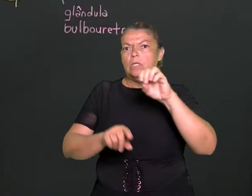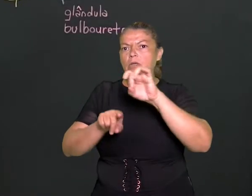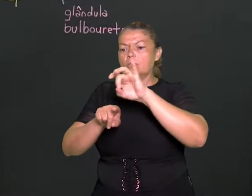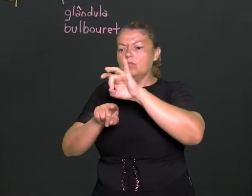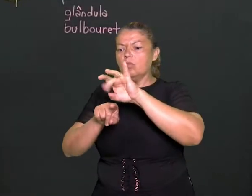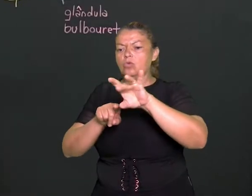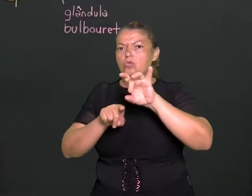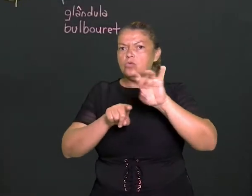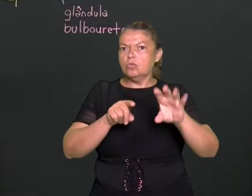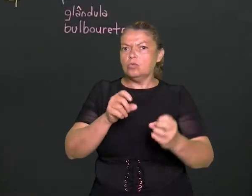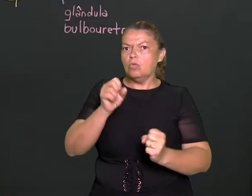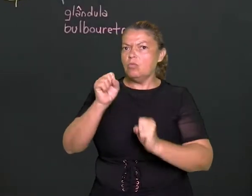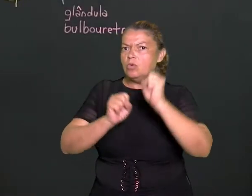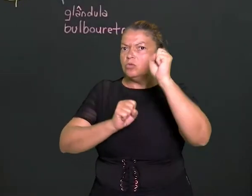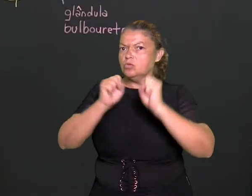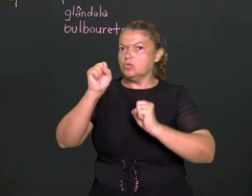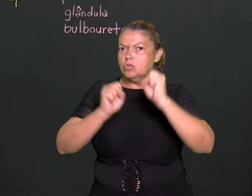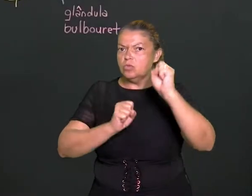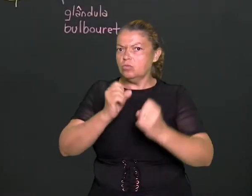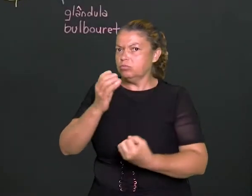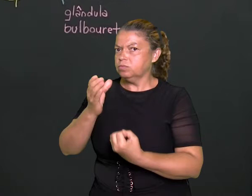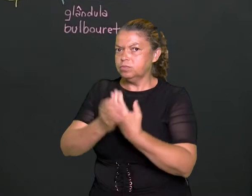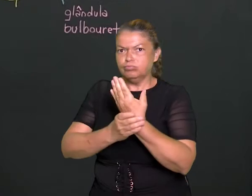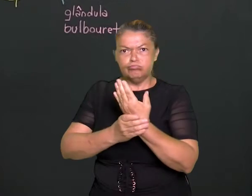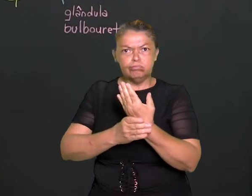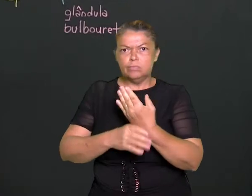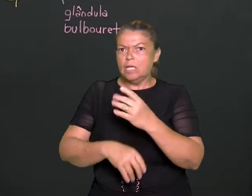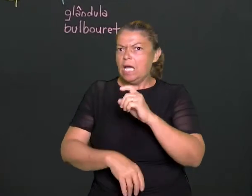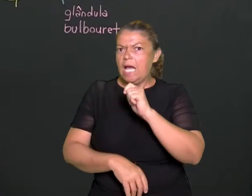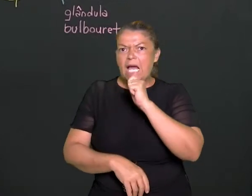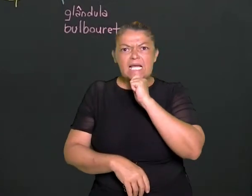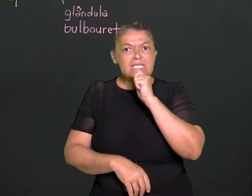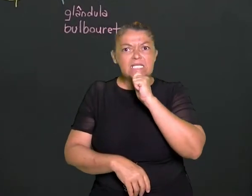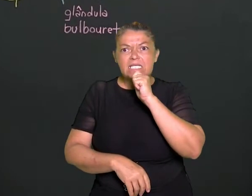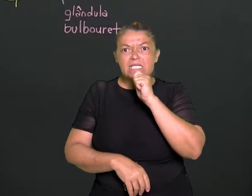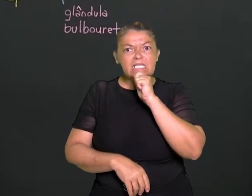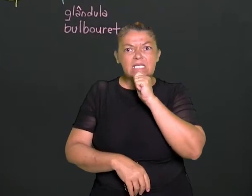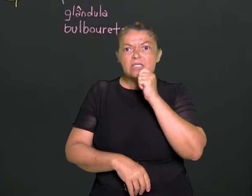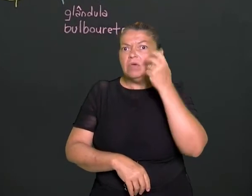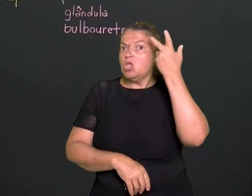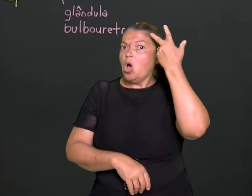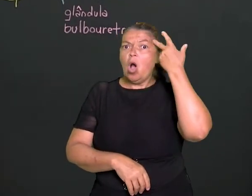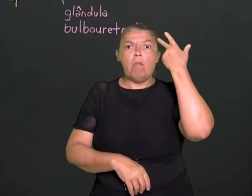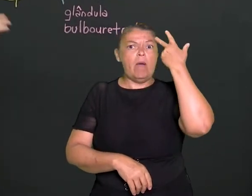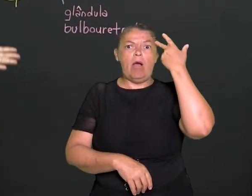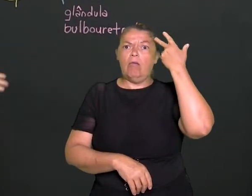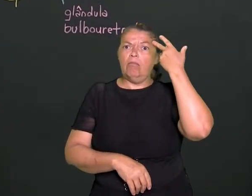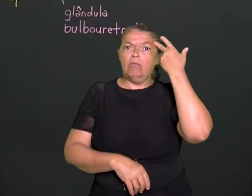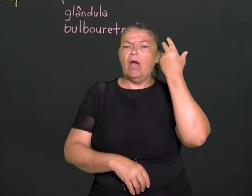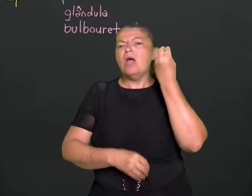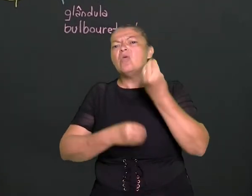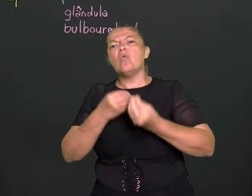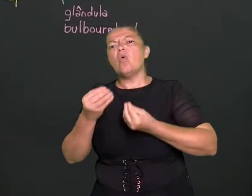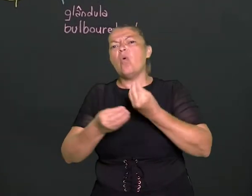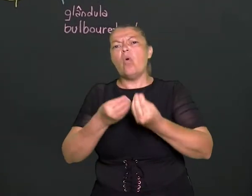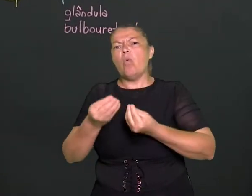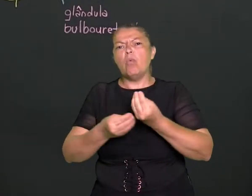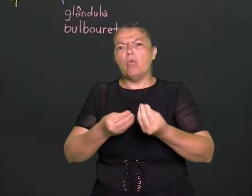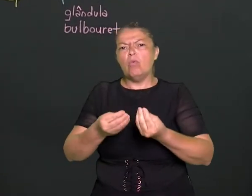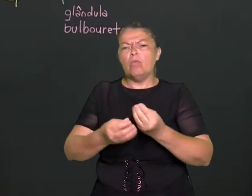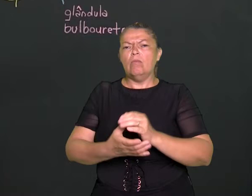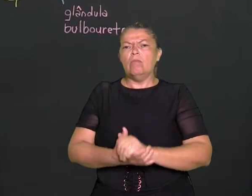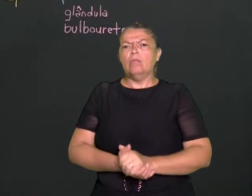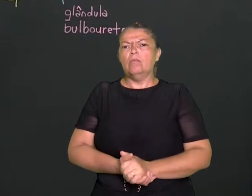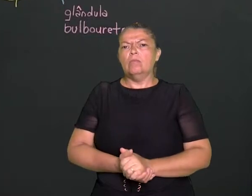esses espermatozoides eles são produzidos, mas eles ainda não têm cauda. E se eles não têm cauda, como eles vão nadar e chegar ao destino na